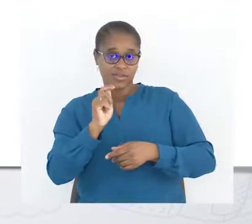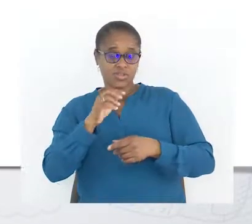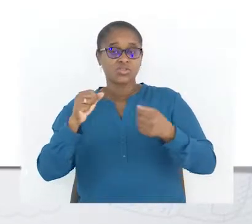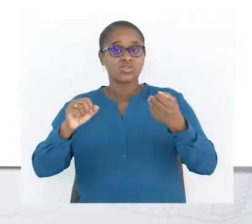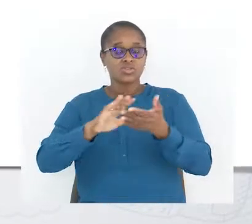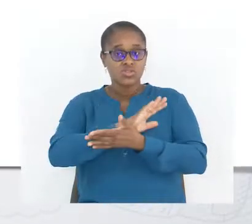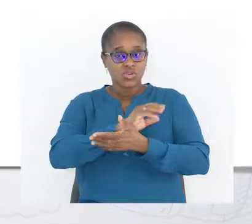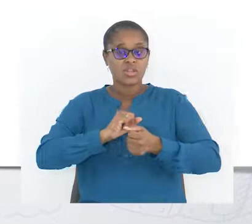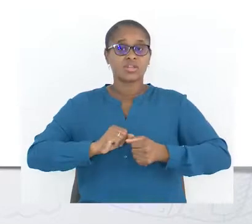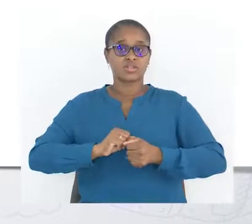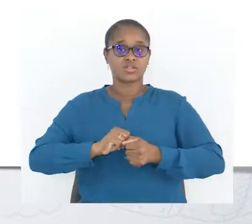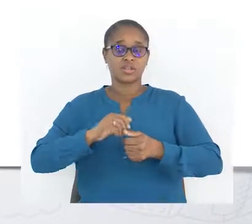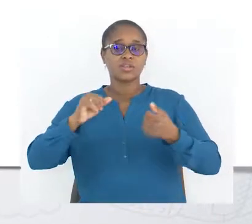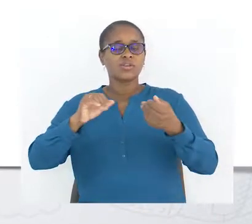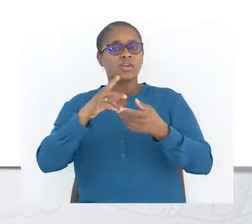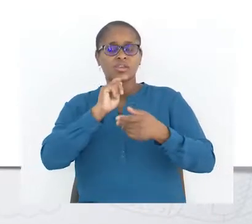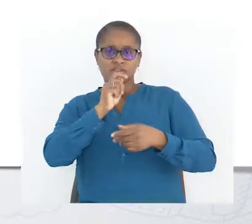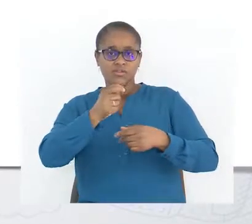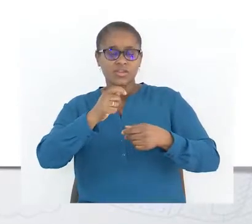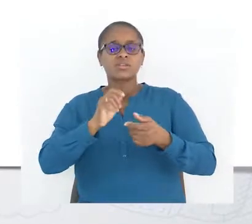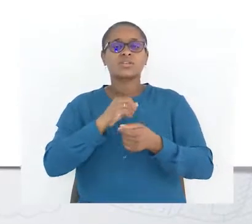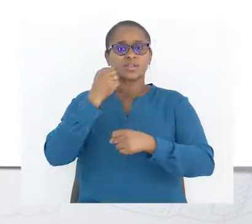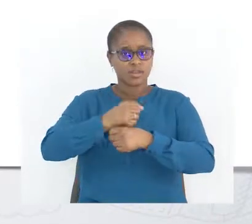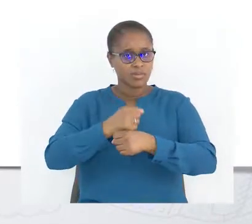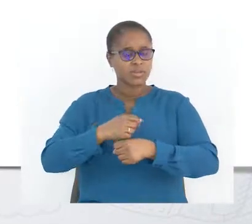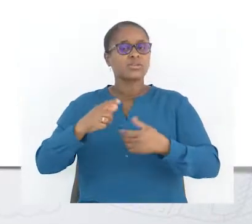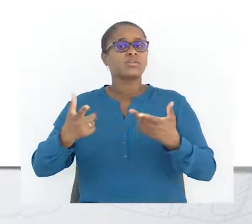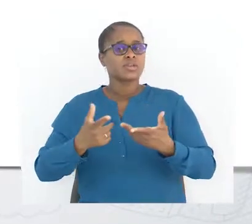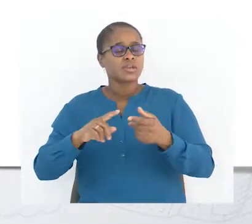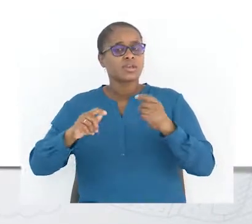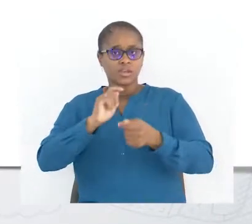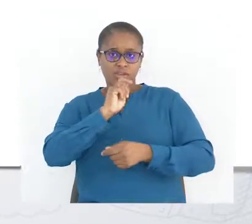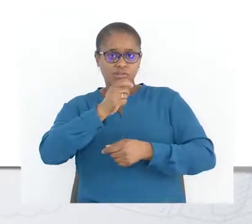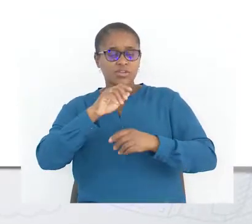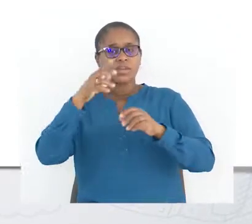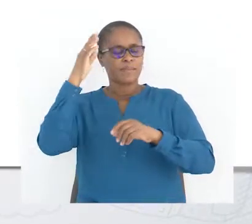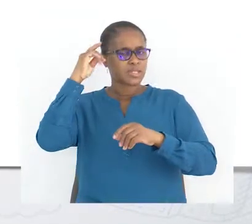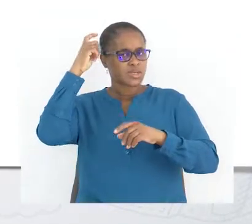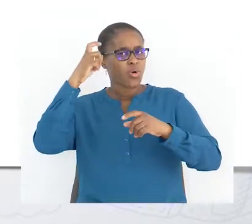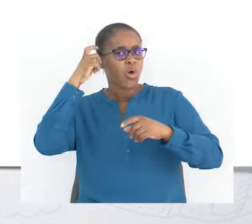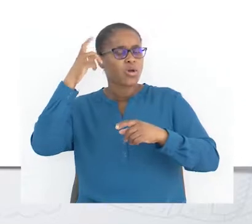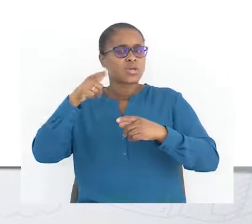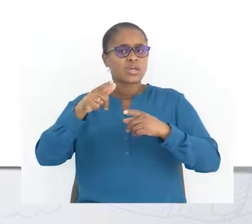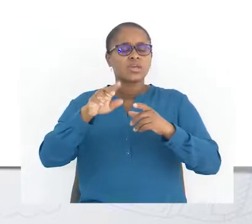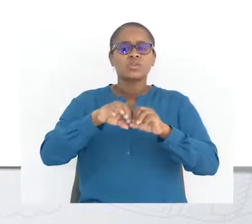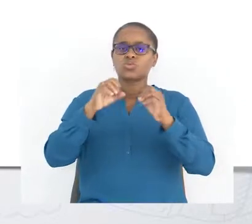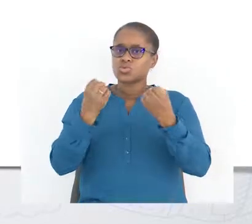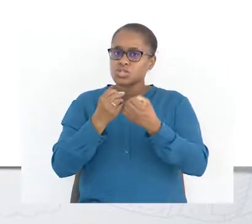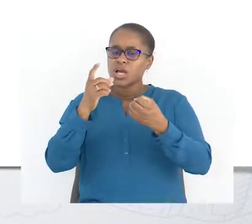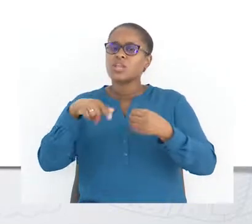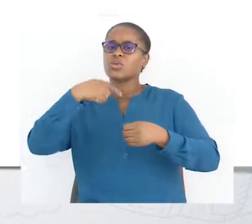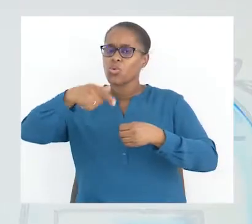entrevista de emprego, entrevista psicológica, entrevista social, dentre outras. Há muito